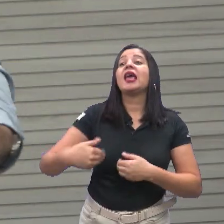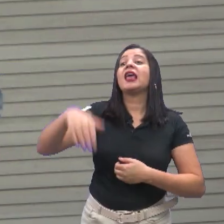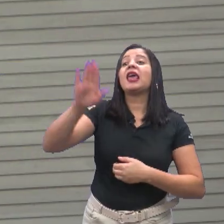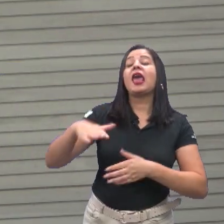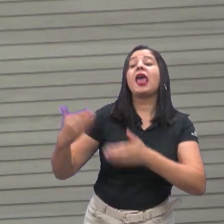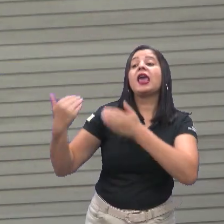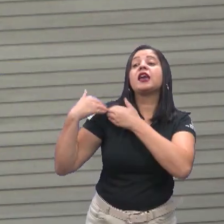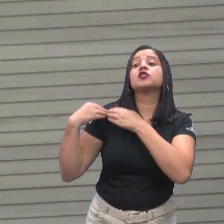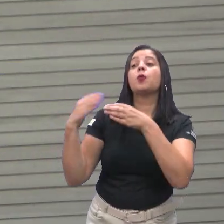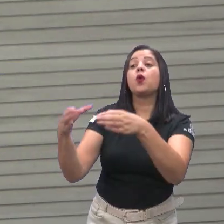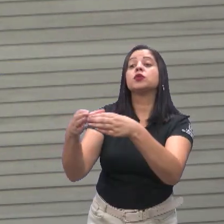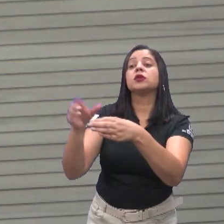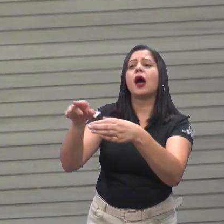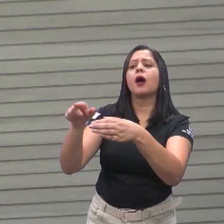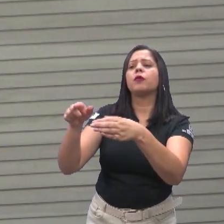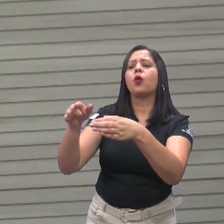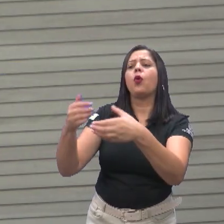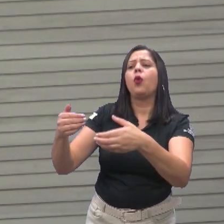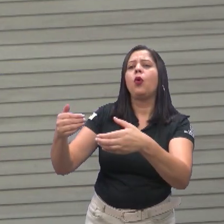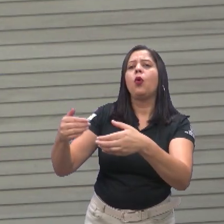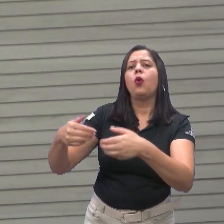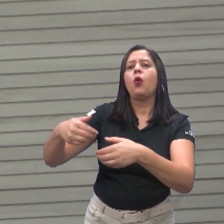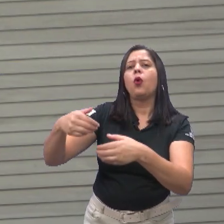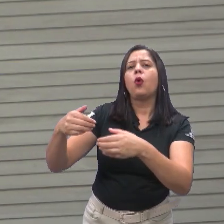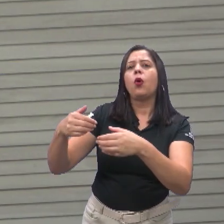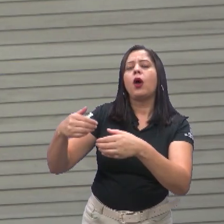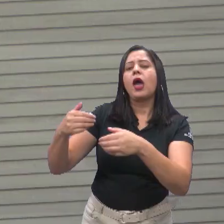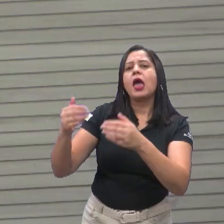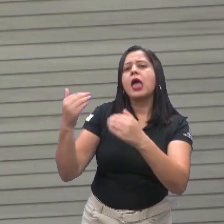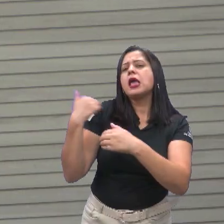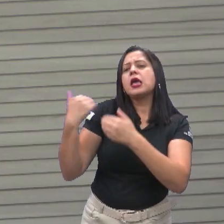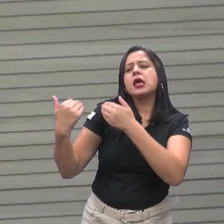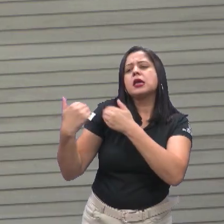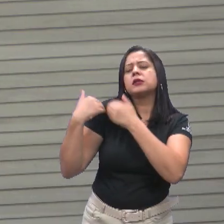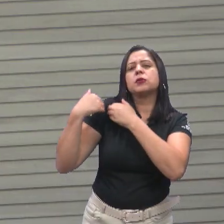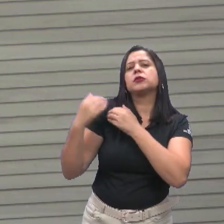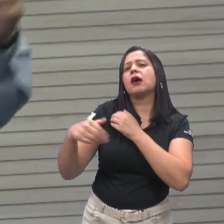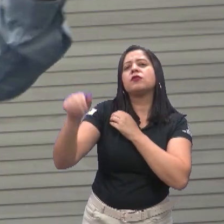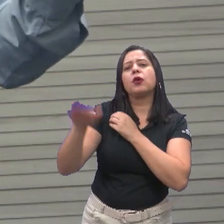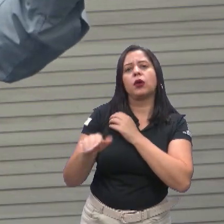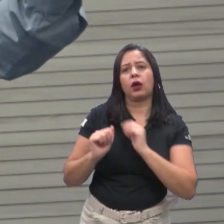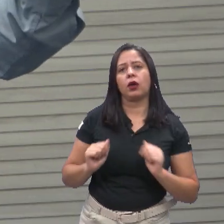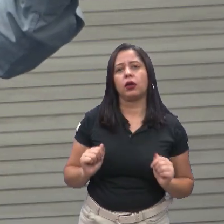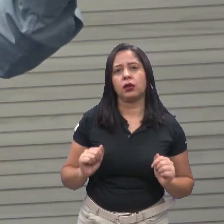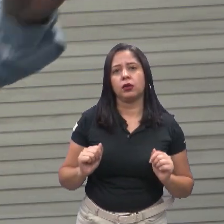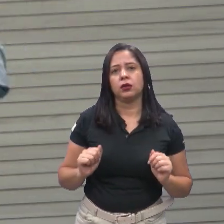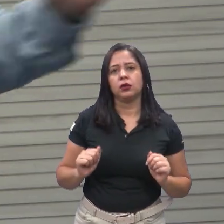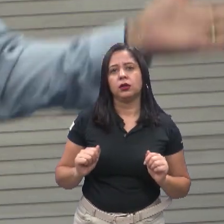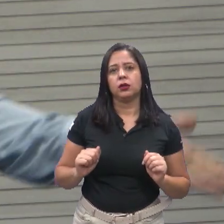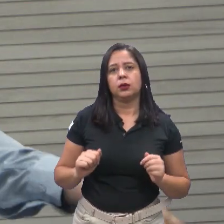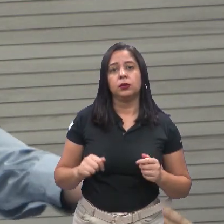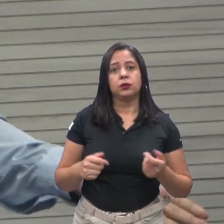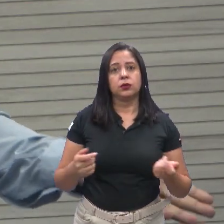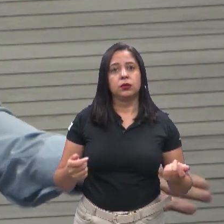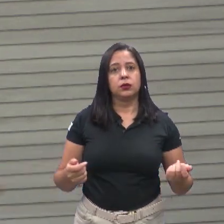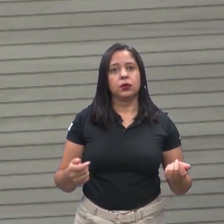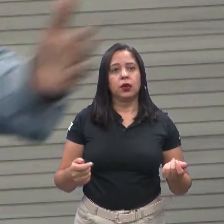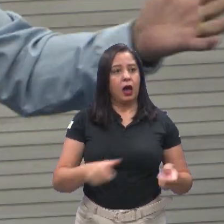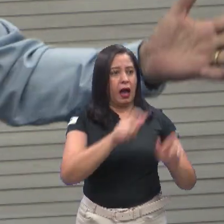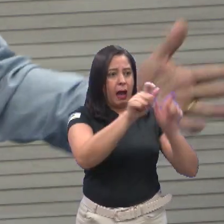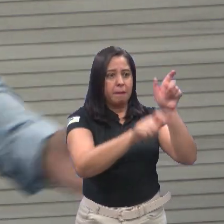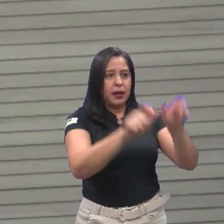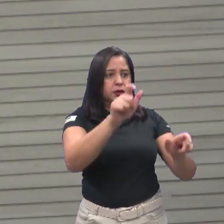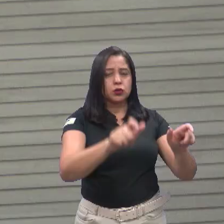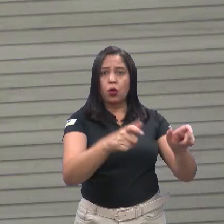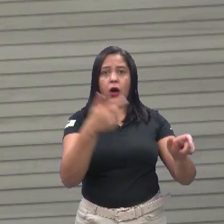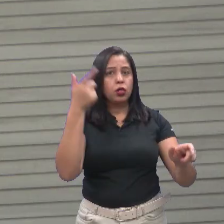grupo que faz esse atendimento lá no acesso já. Acho que é questão de perícia, tá? Não passa na perícia. O que